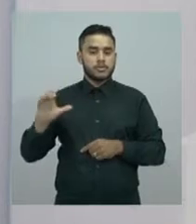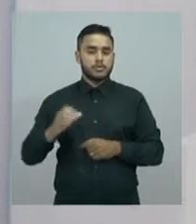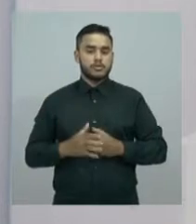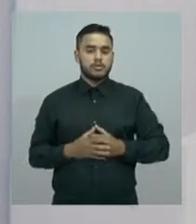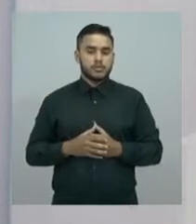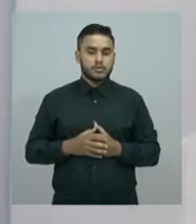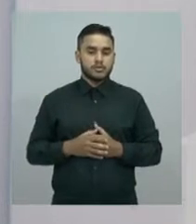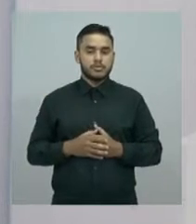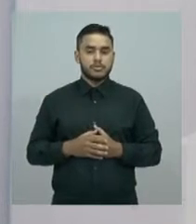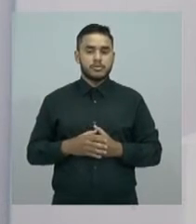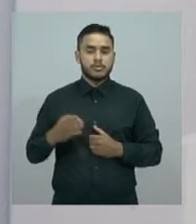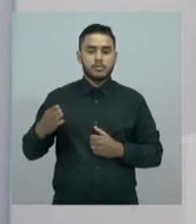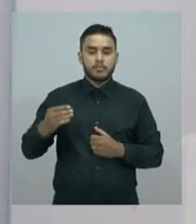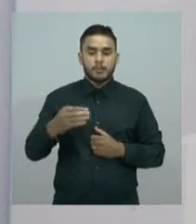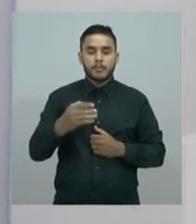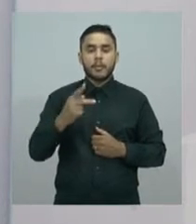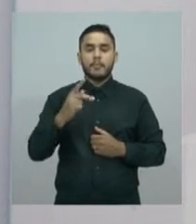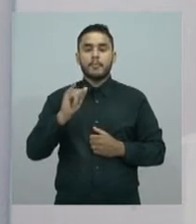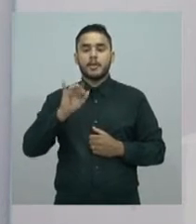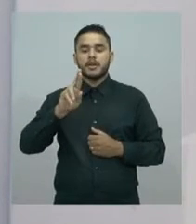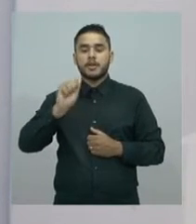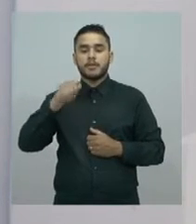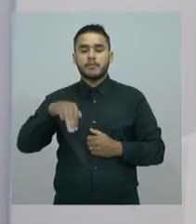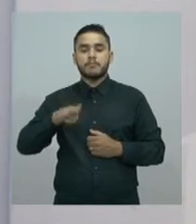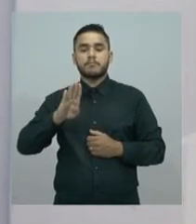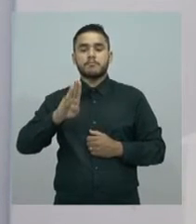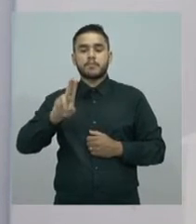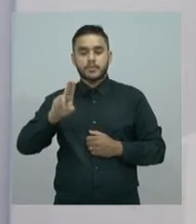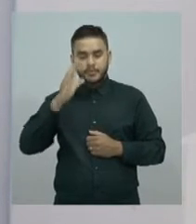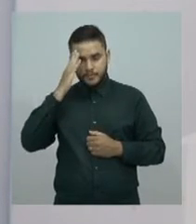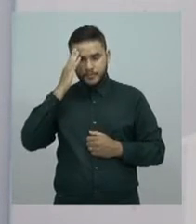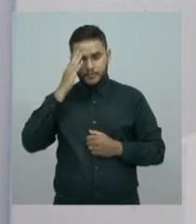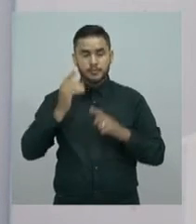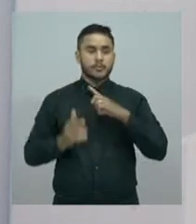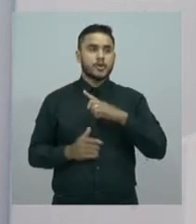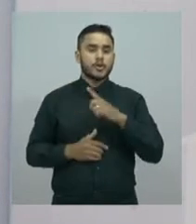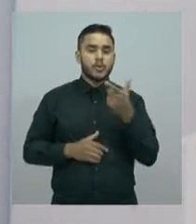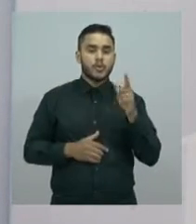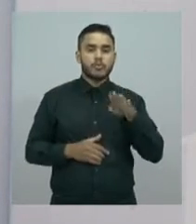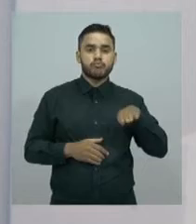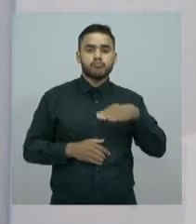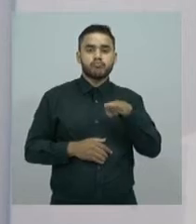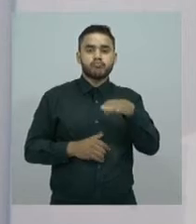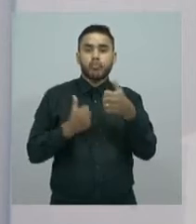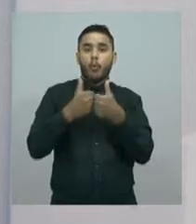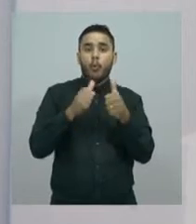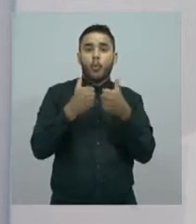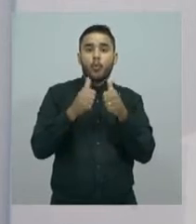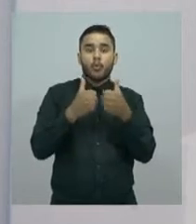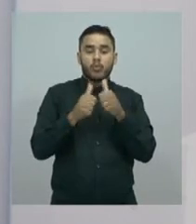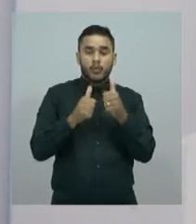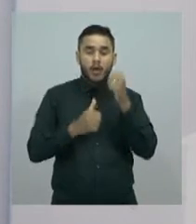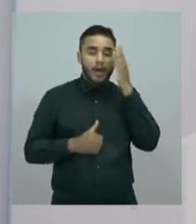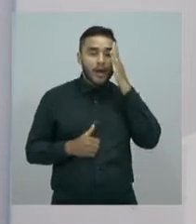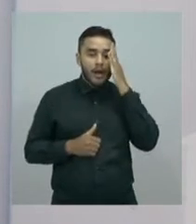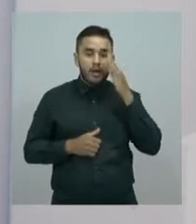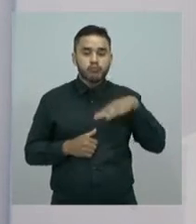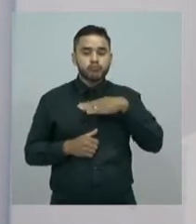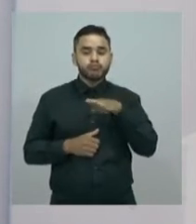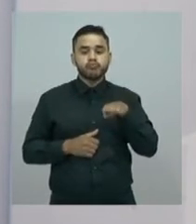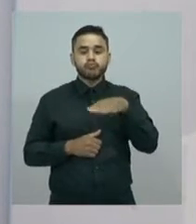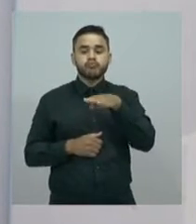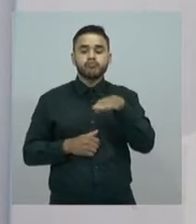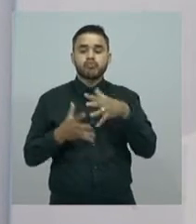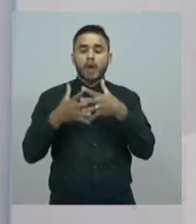e Pirambu, e aí nós temos ainda um núcleo itinerante, que é um ônibus, que mensalmente ele vai para um